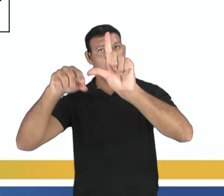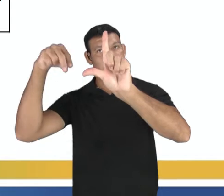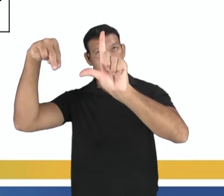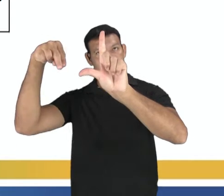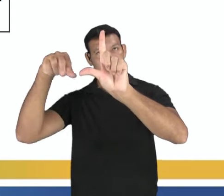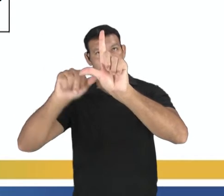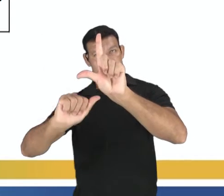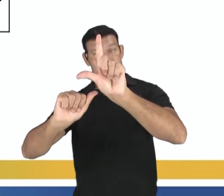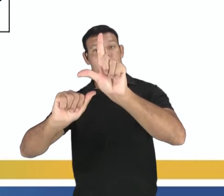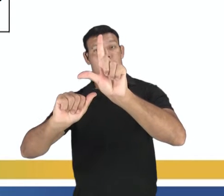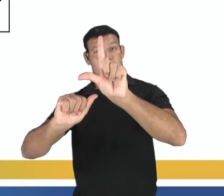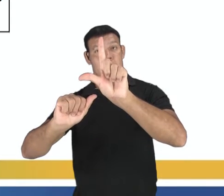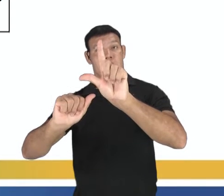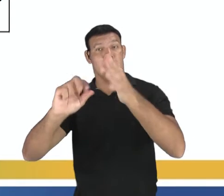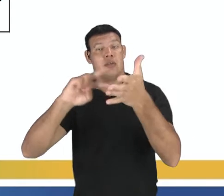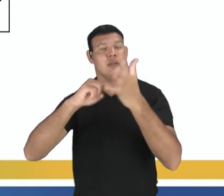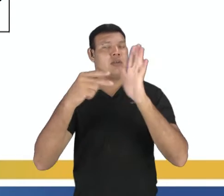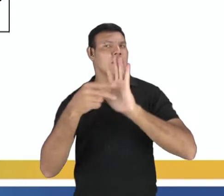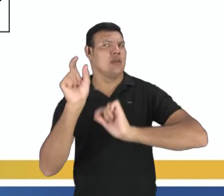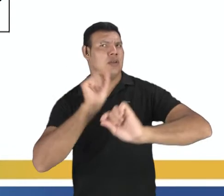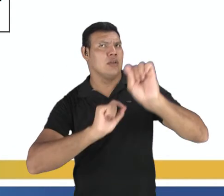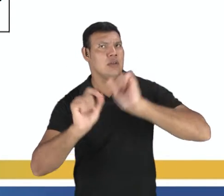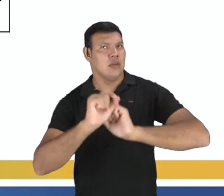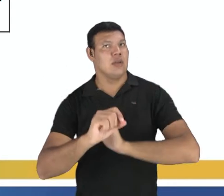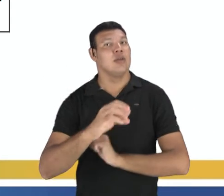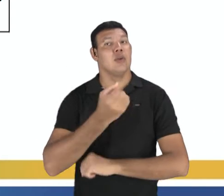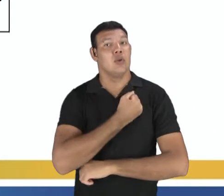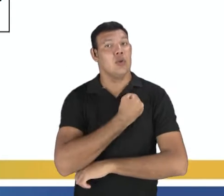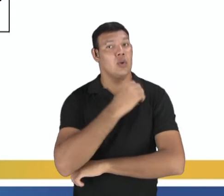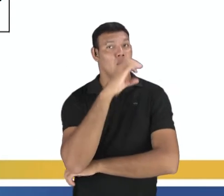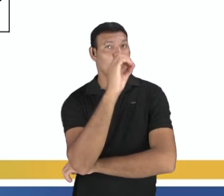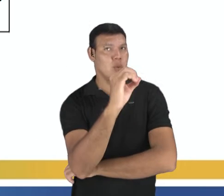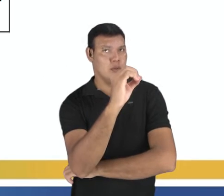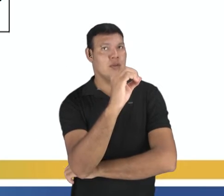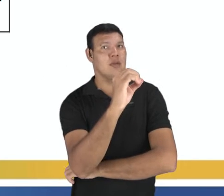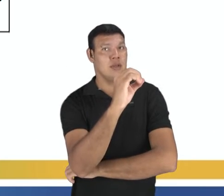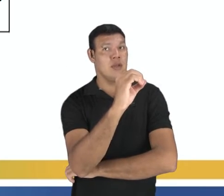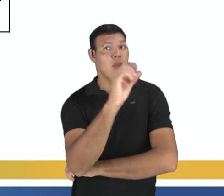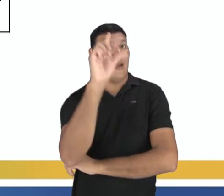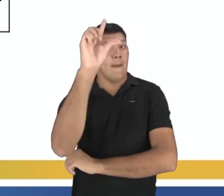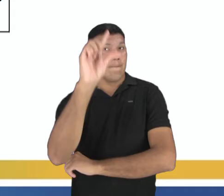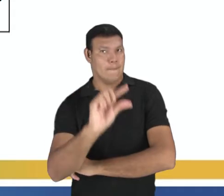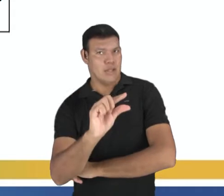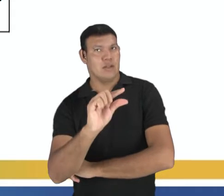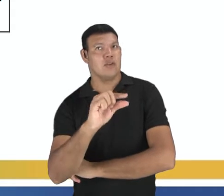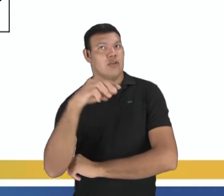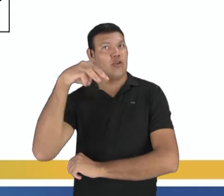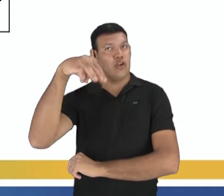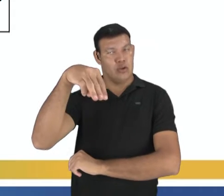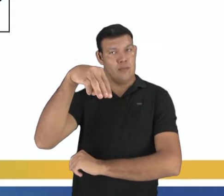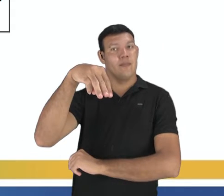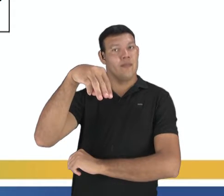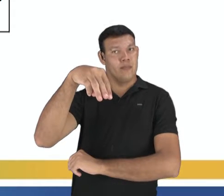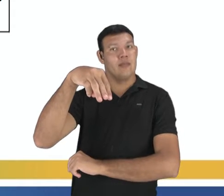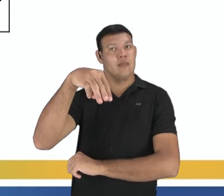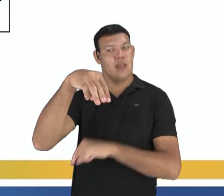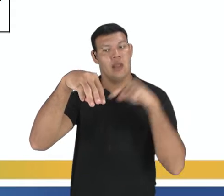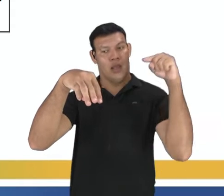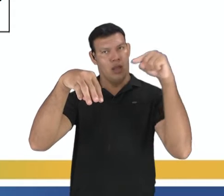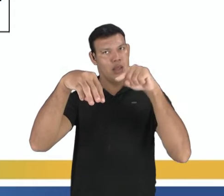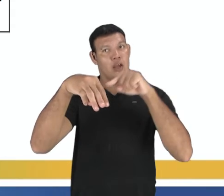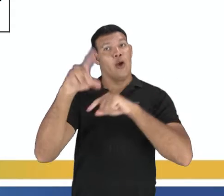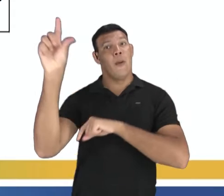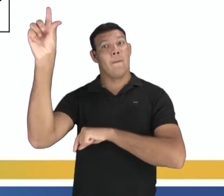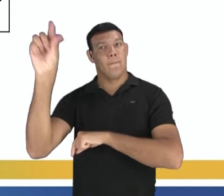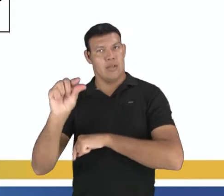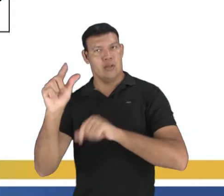A. Isso implica dizer que o zero é menor que m, e esse m também é